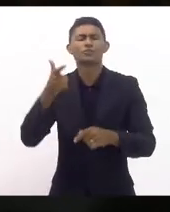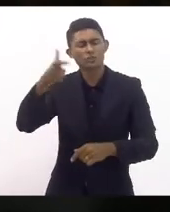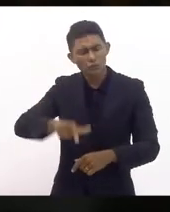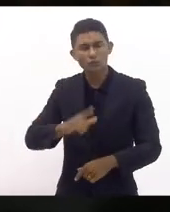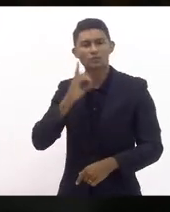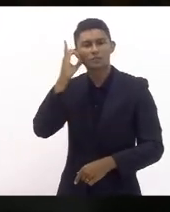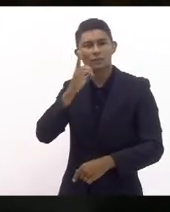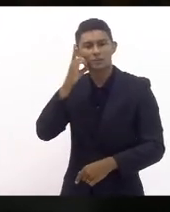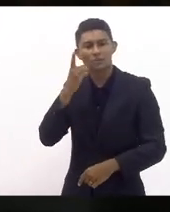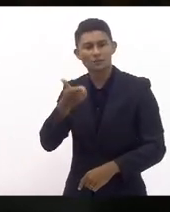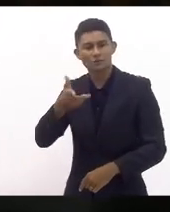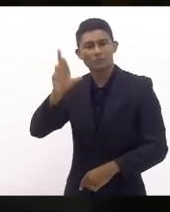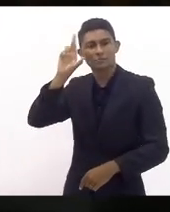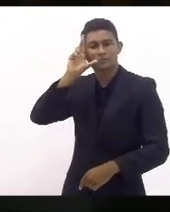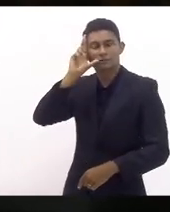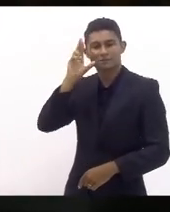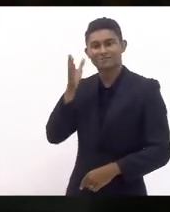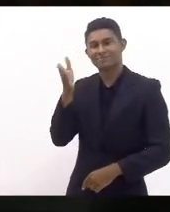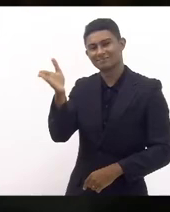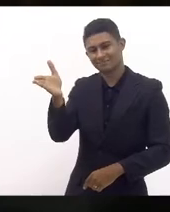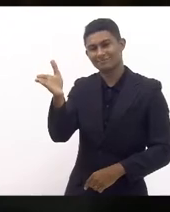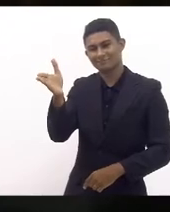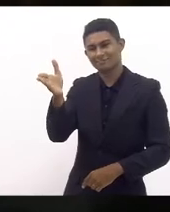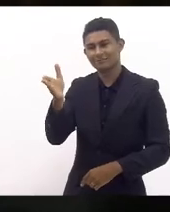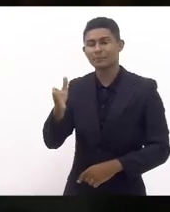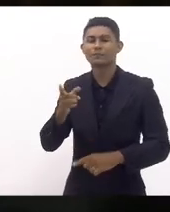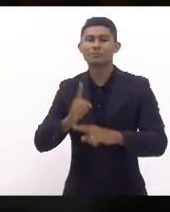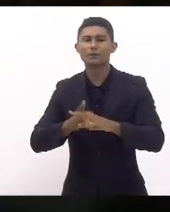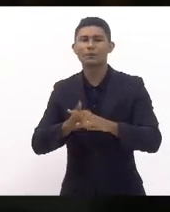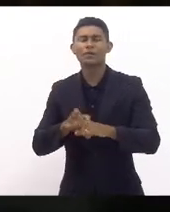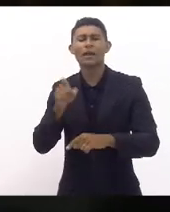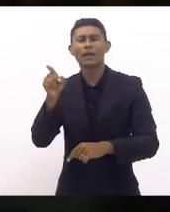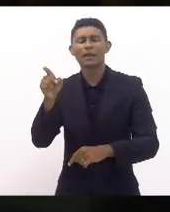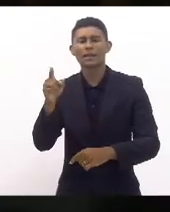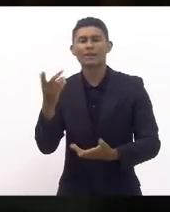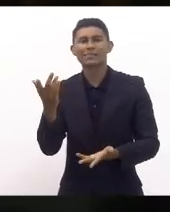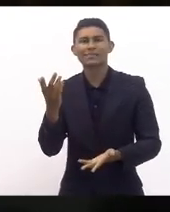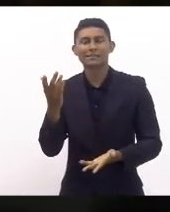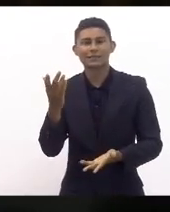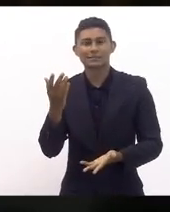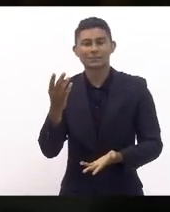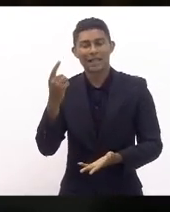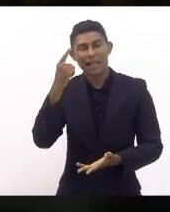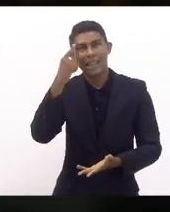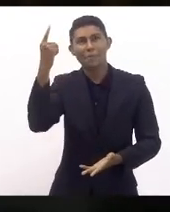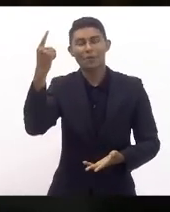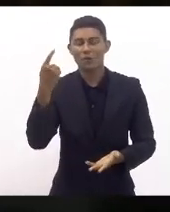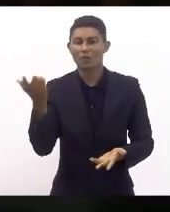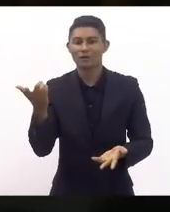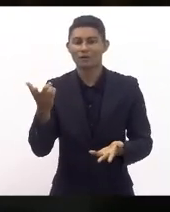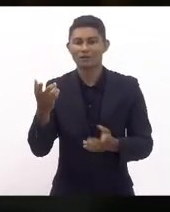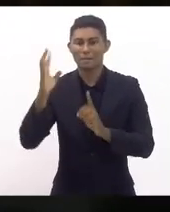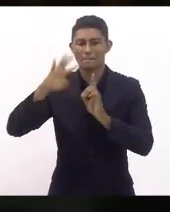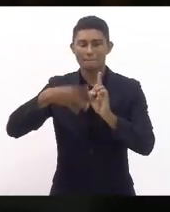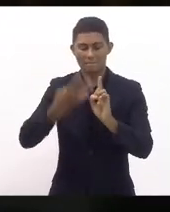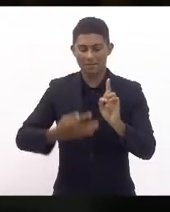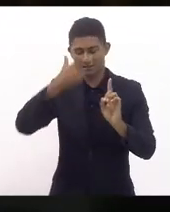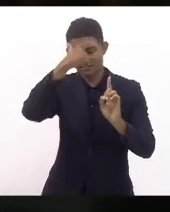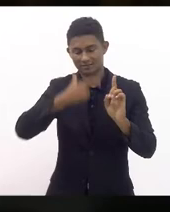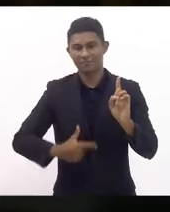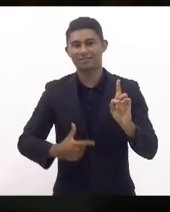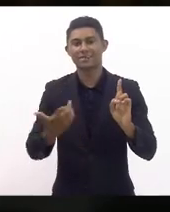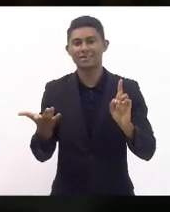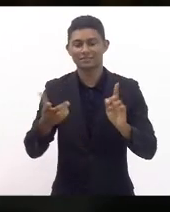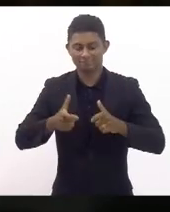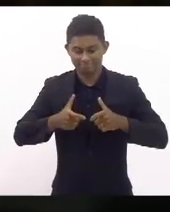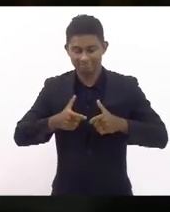que, enfim, pela lembrança do nome, né, de me proporcionar essa comenda e essa homenagem que